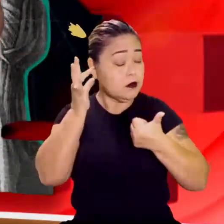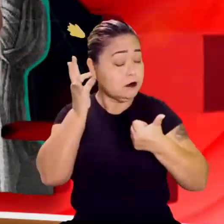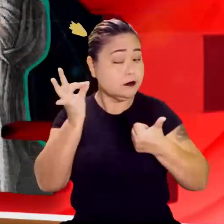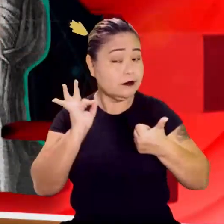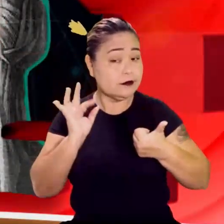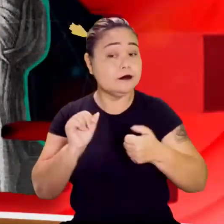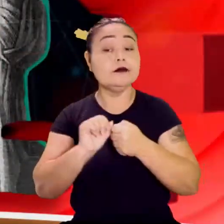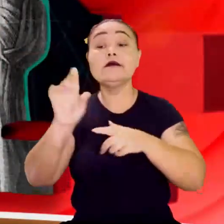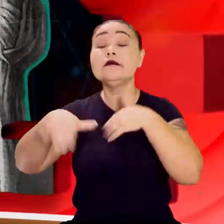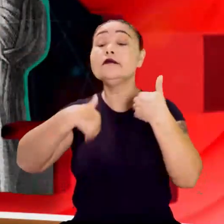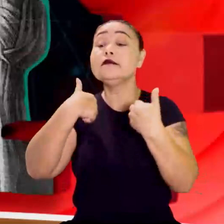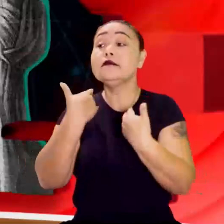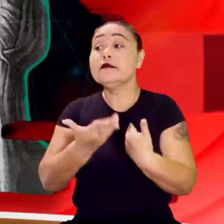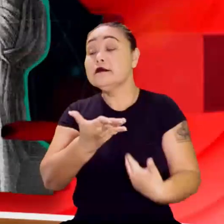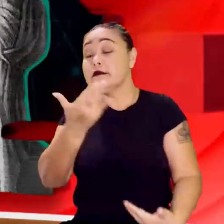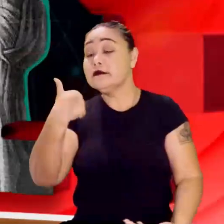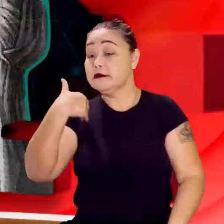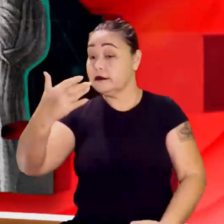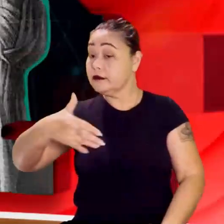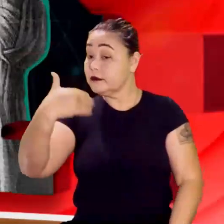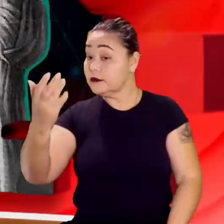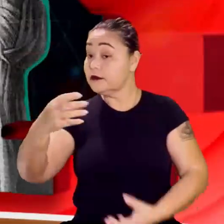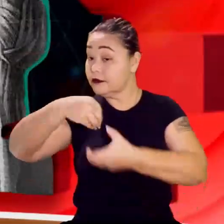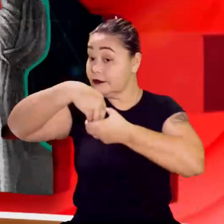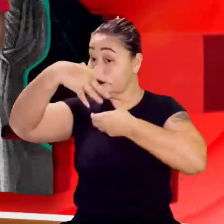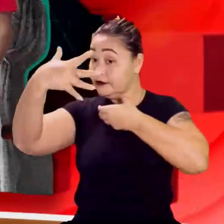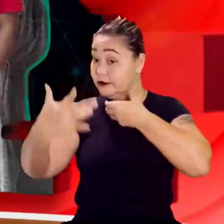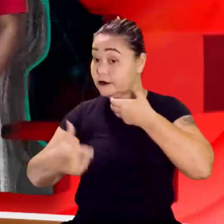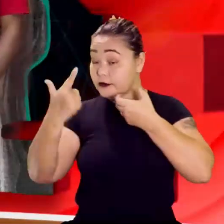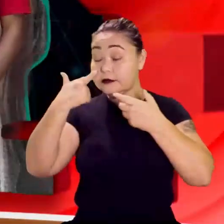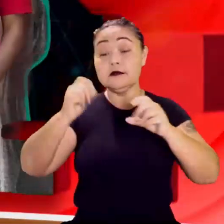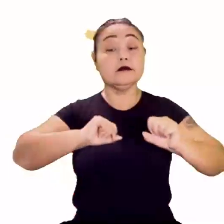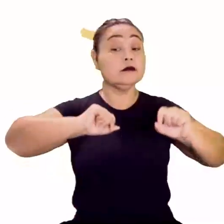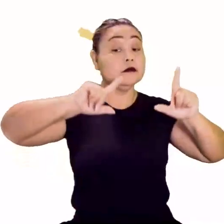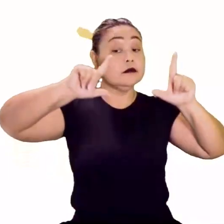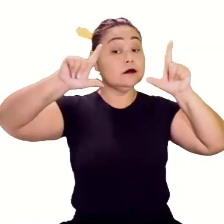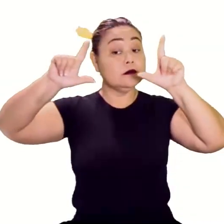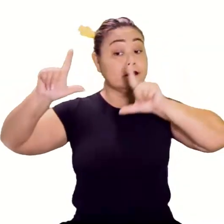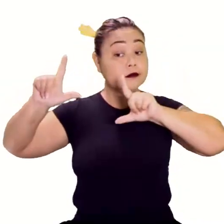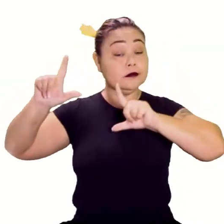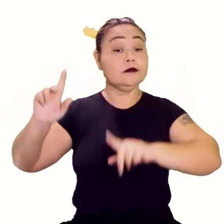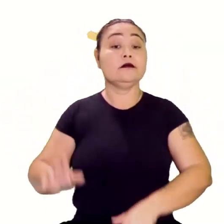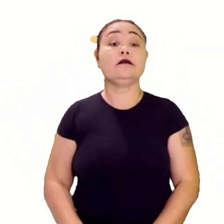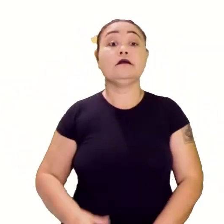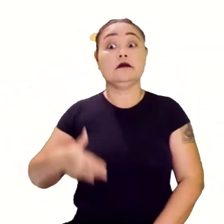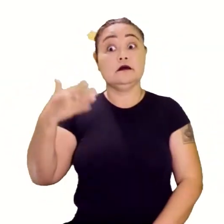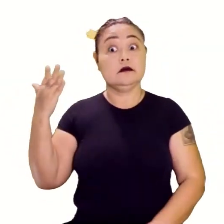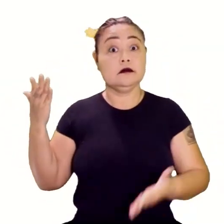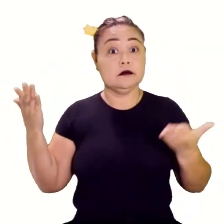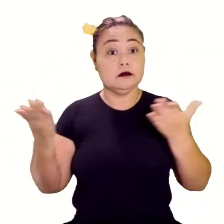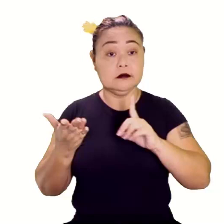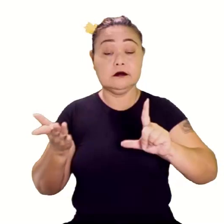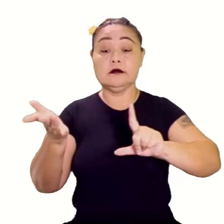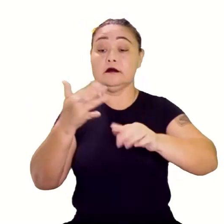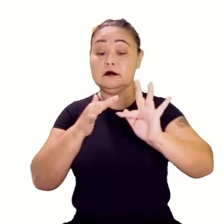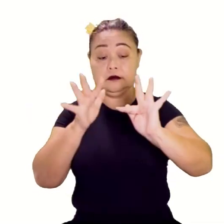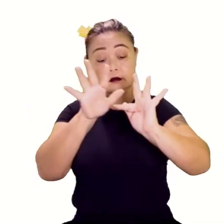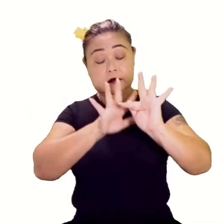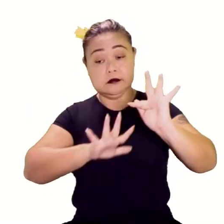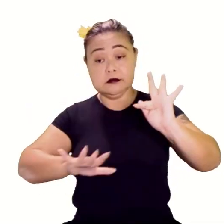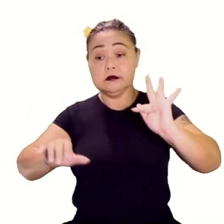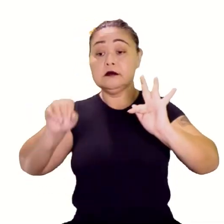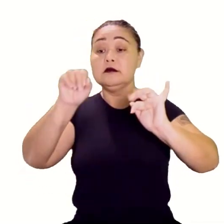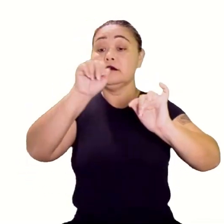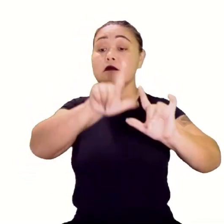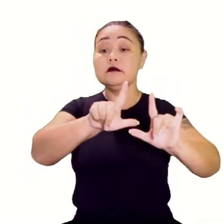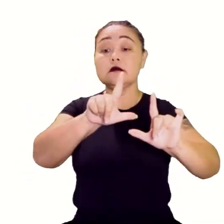afinado. É isso mesmo. Então vamos avançando o conteúdo. Olha lá então na telinha, a gente vai ver que agora as funções logarítmicas